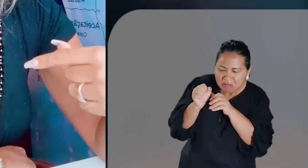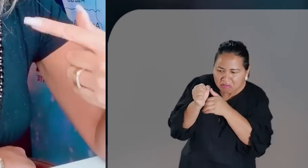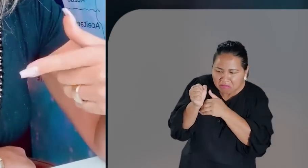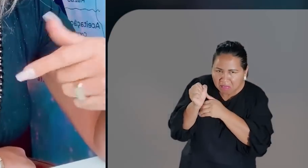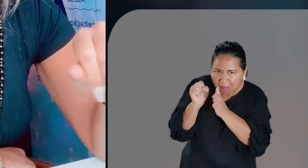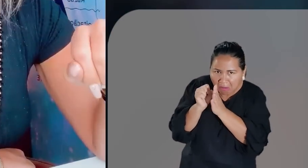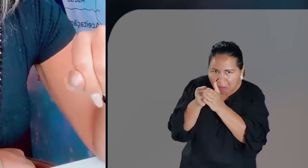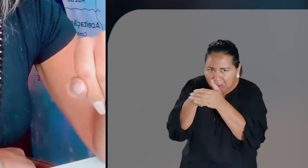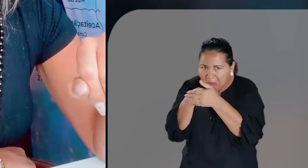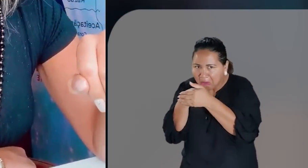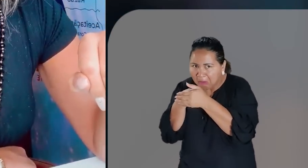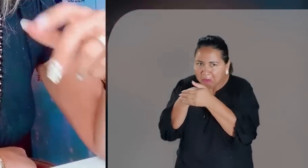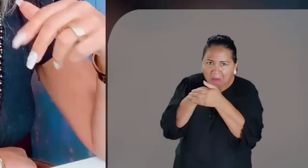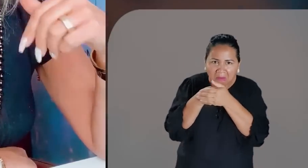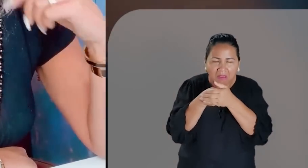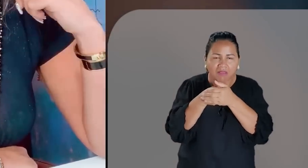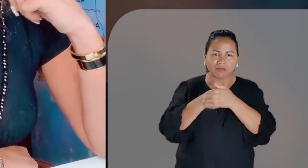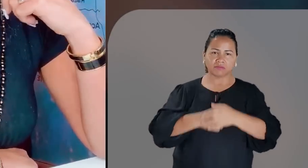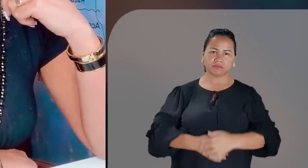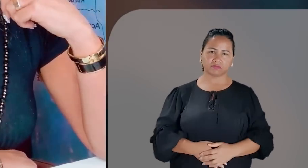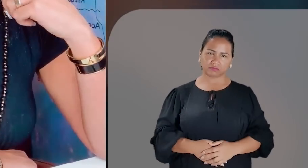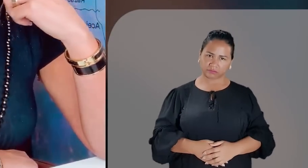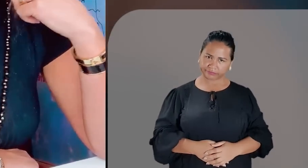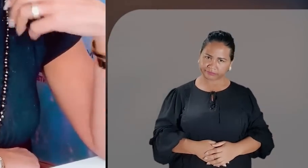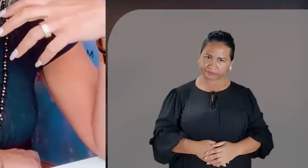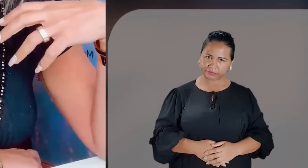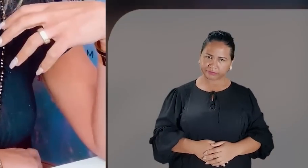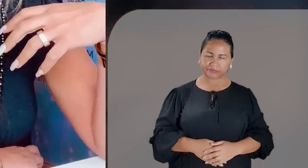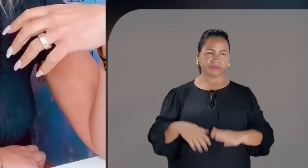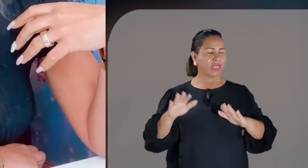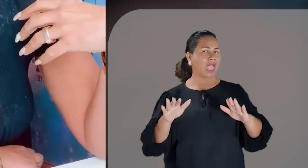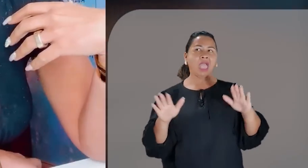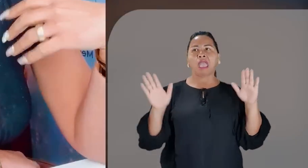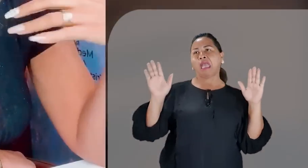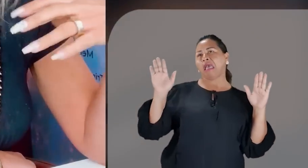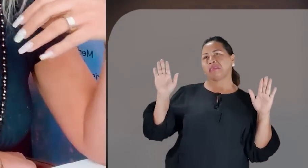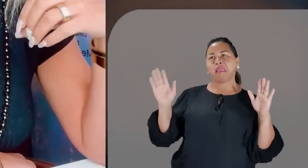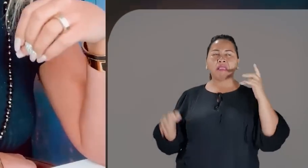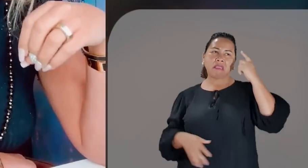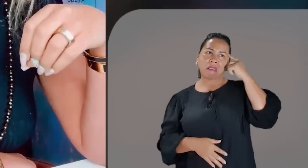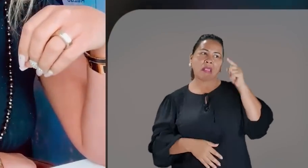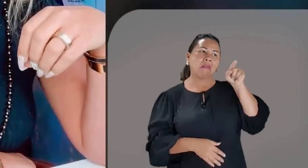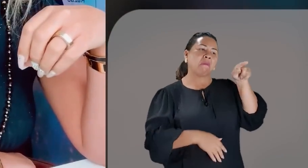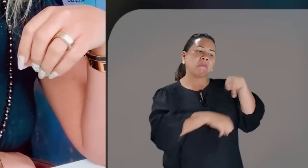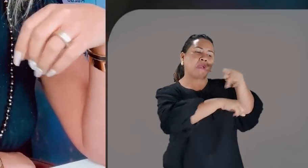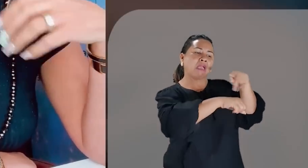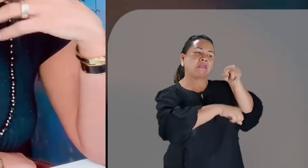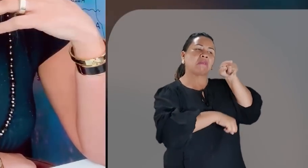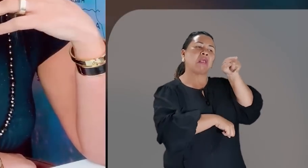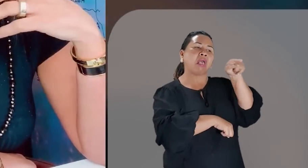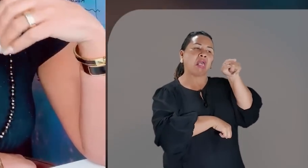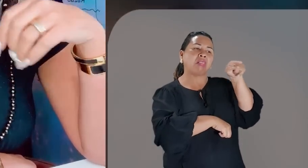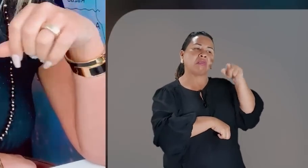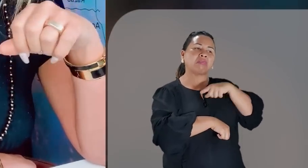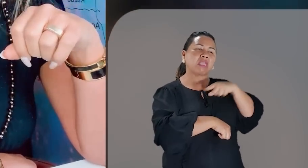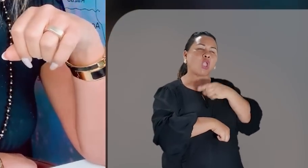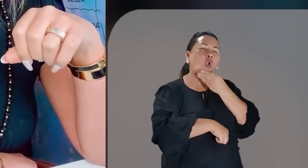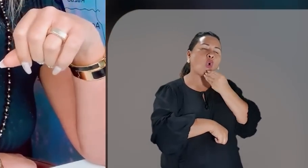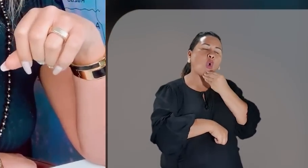e escondido. Ah, mas é porque tem um outro país onde o homem pode ter duas esposas. Eu achei que fosse